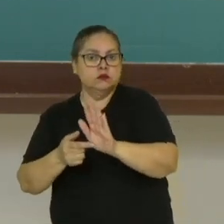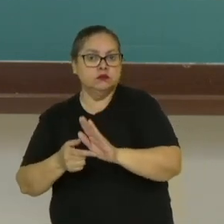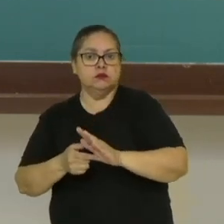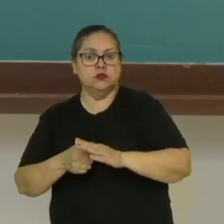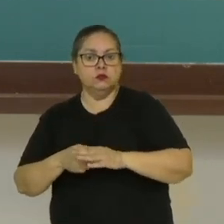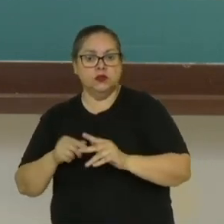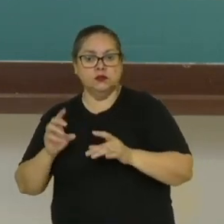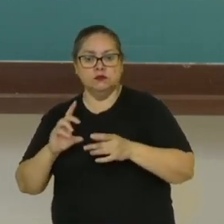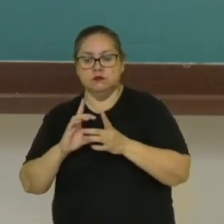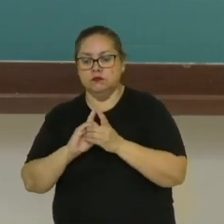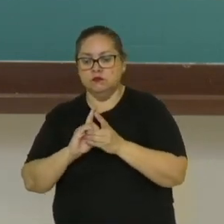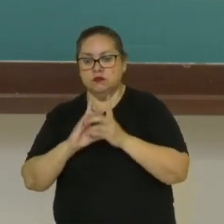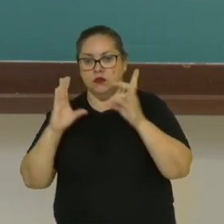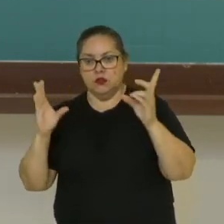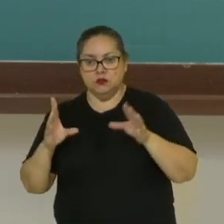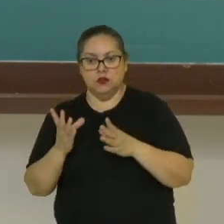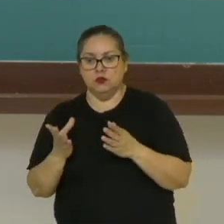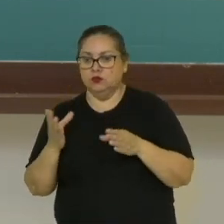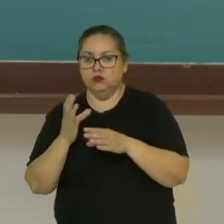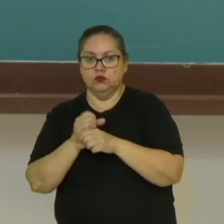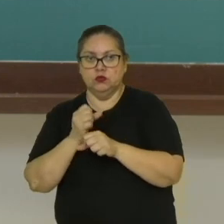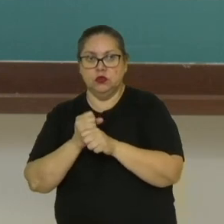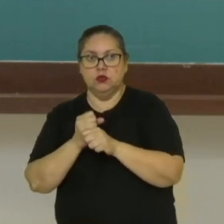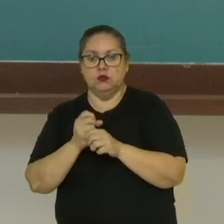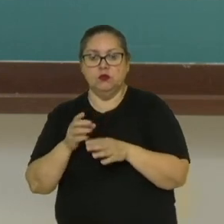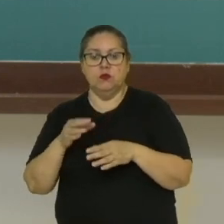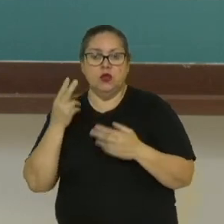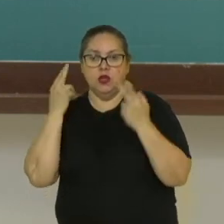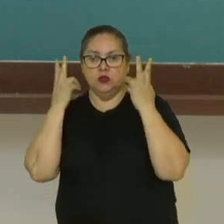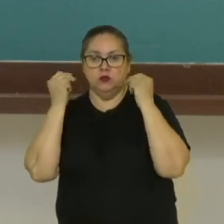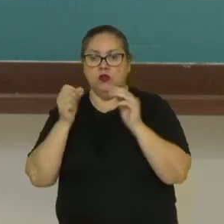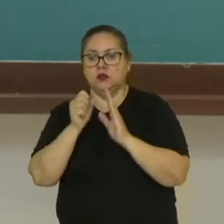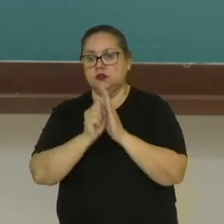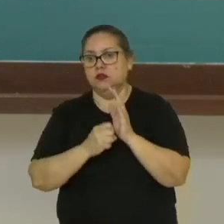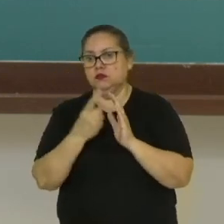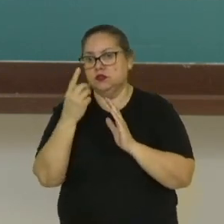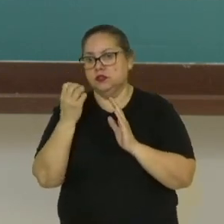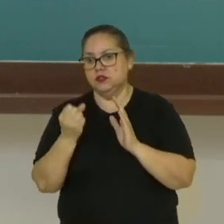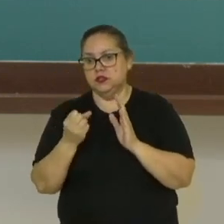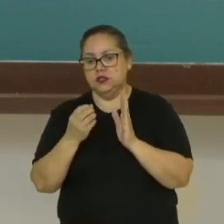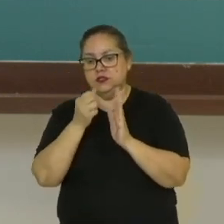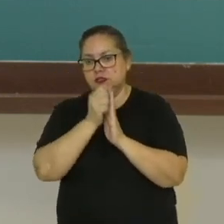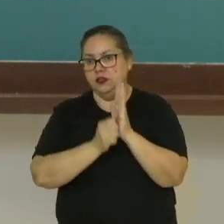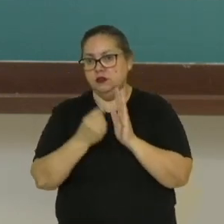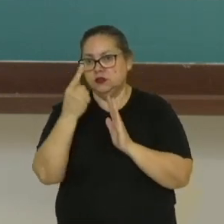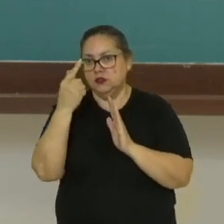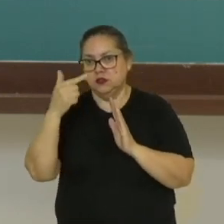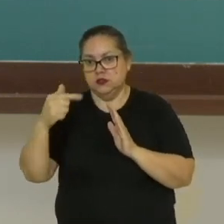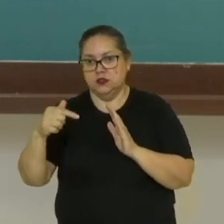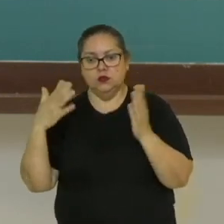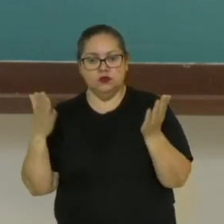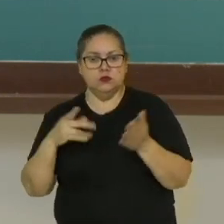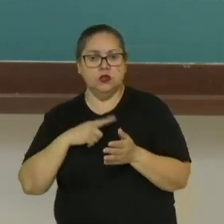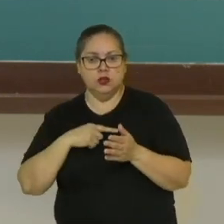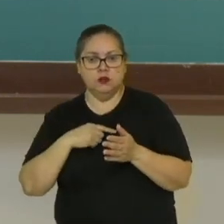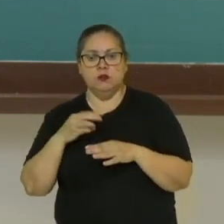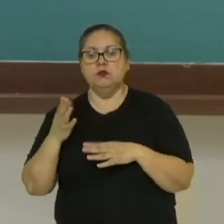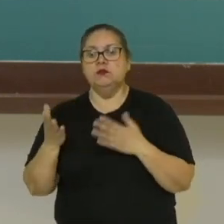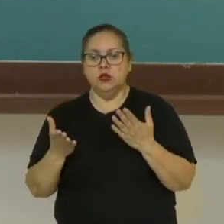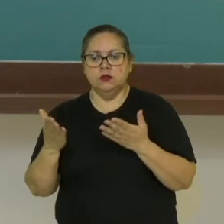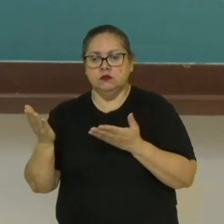mais democráticos, não absolutistas, né, como era comum no século XVI, século XVII, assim por diante. Hoje temos monarquias,